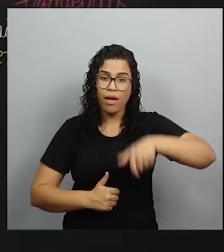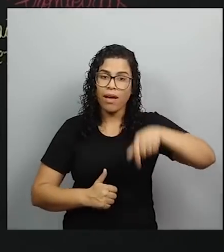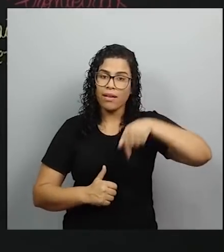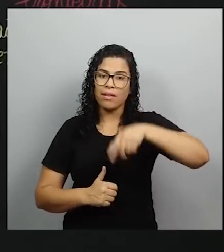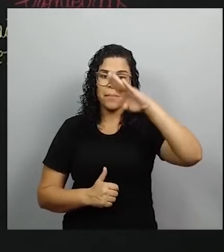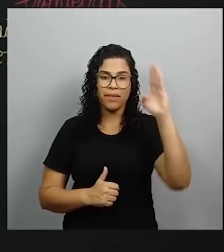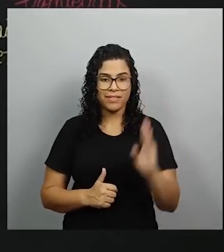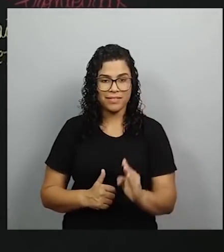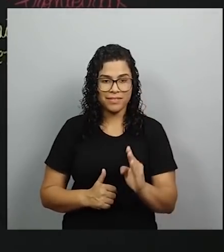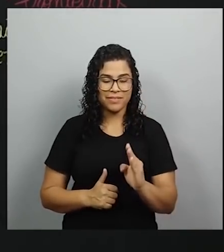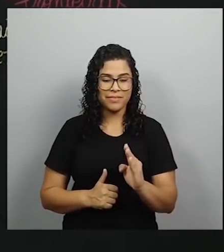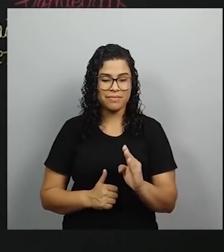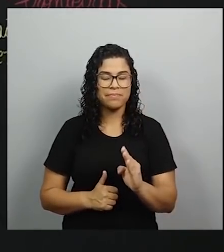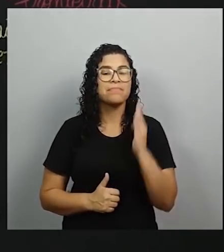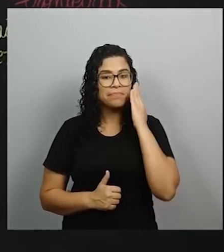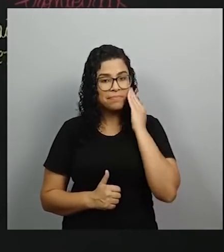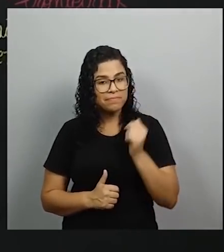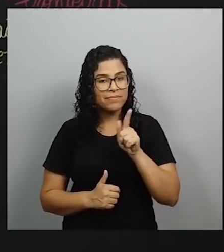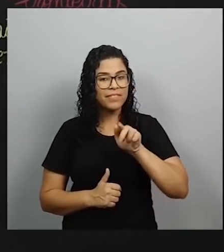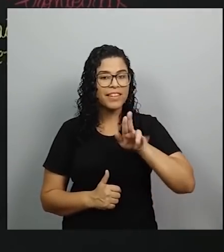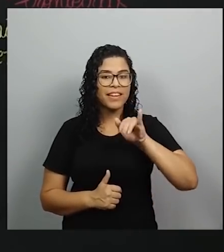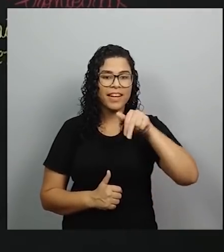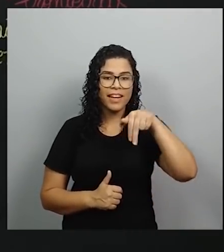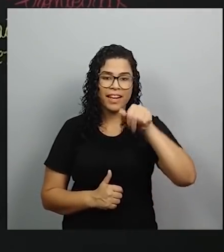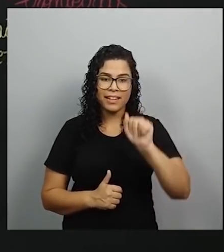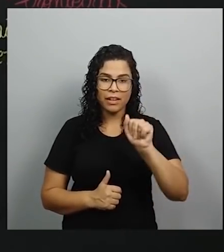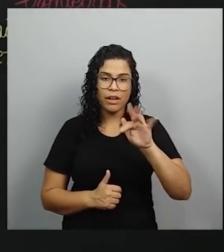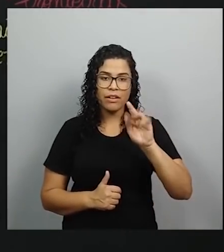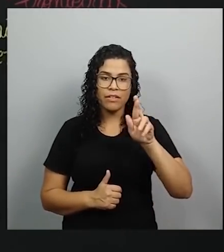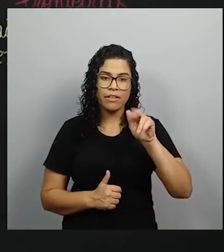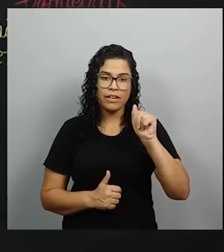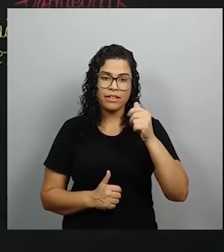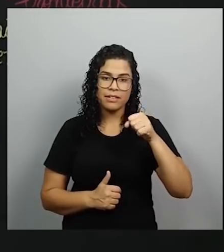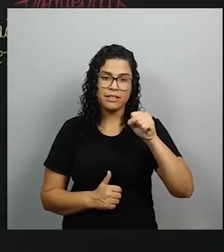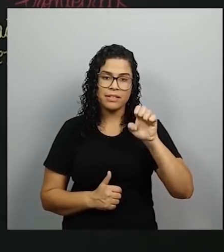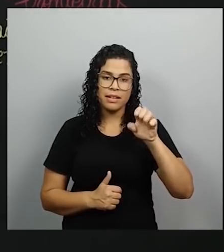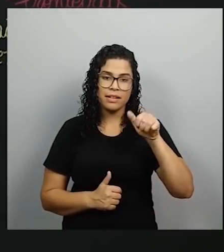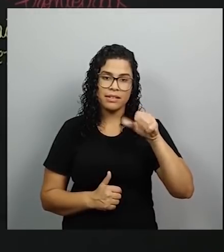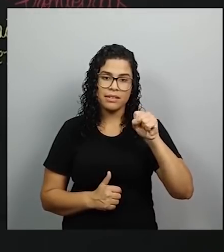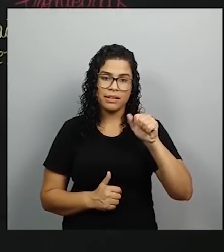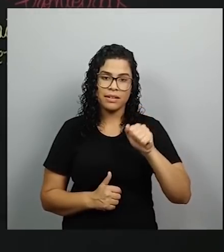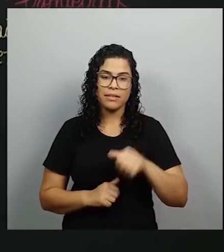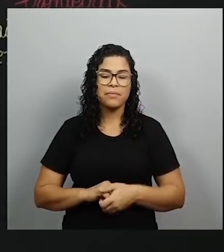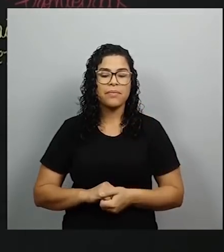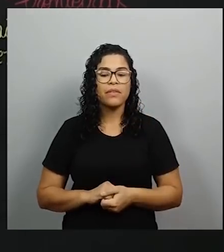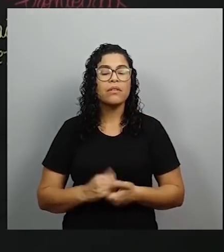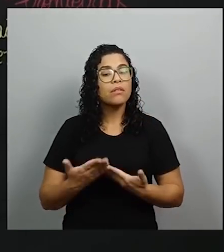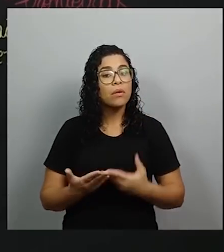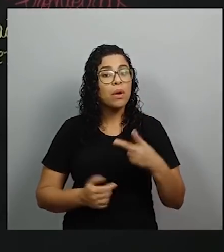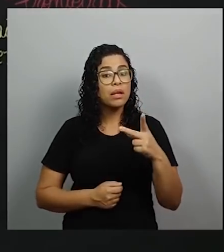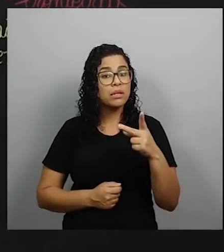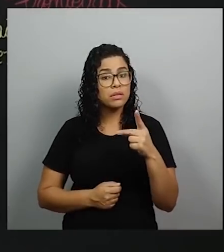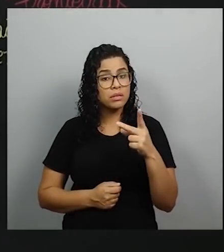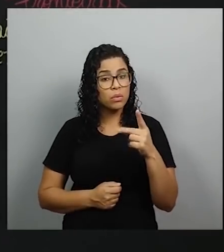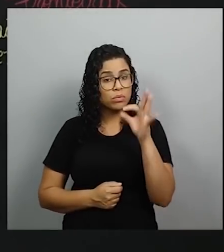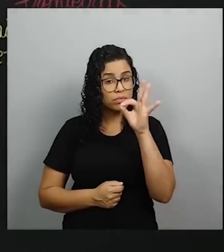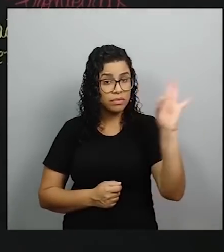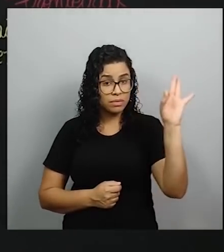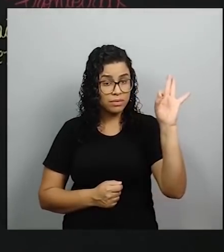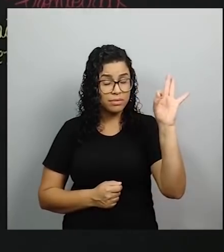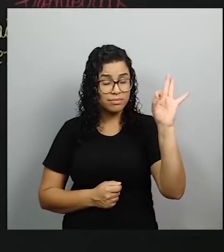Aqui, ó, Guiana Francesa. Em compensação, a França é a segunda menor linha de